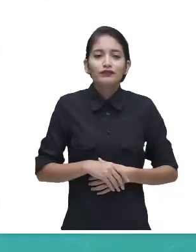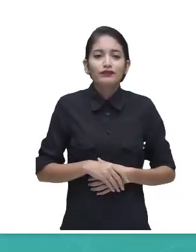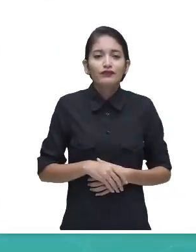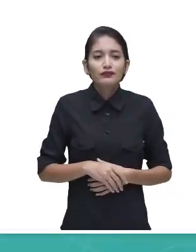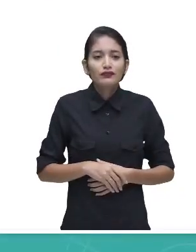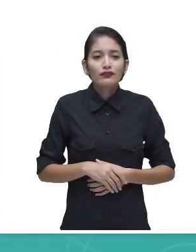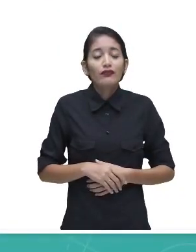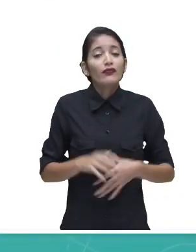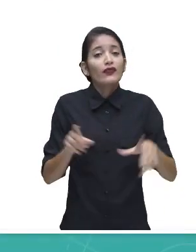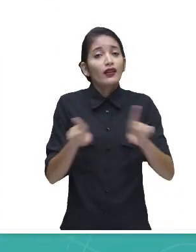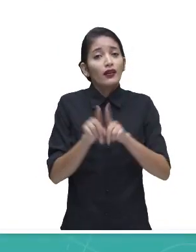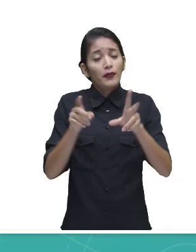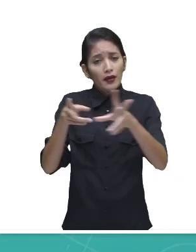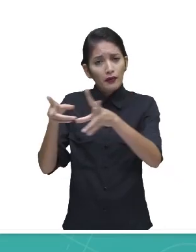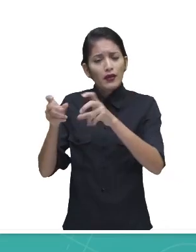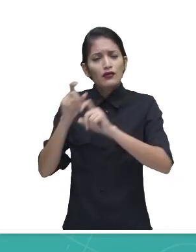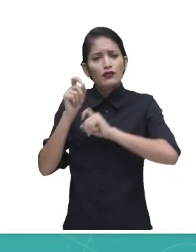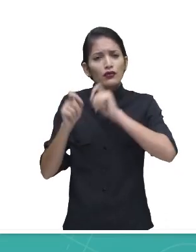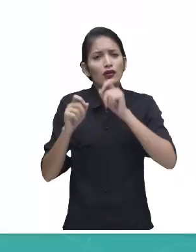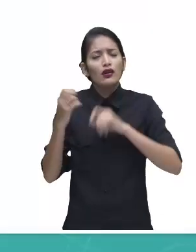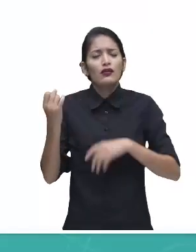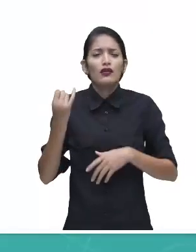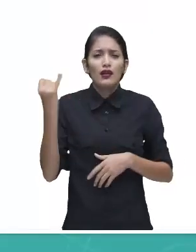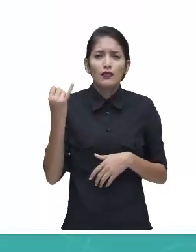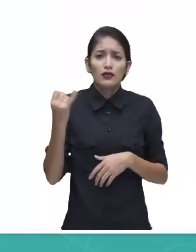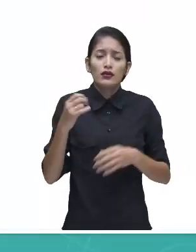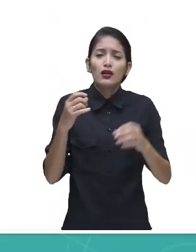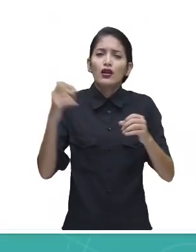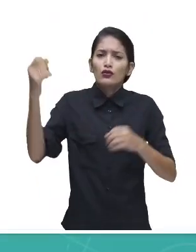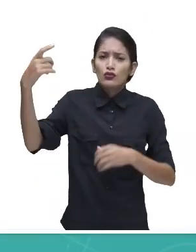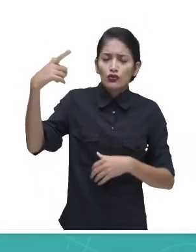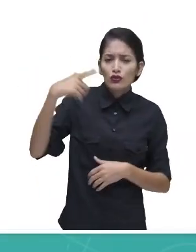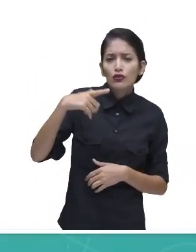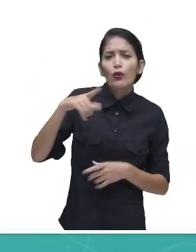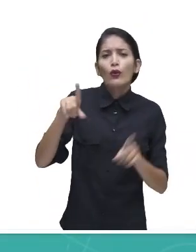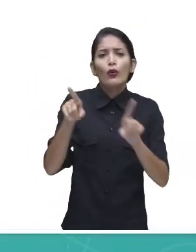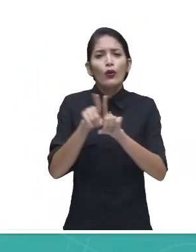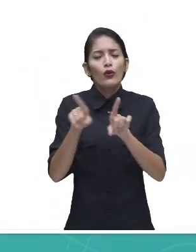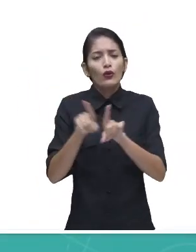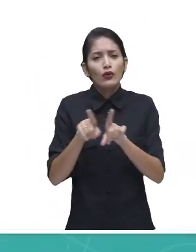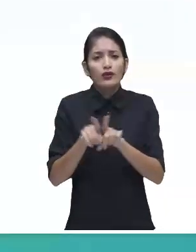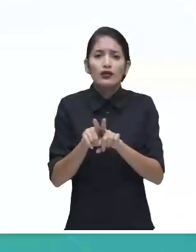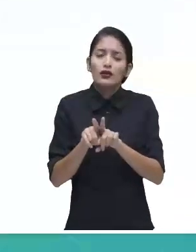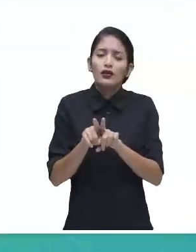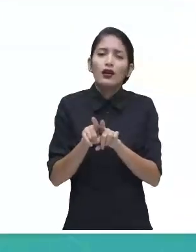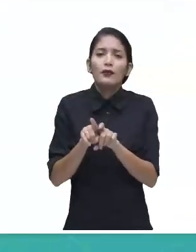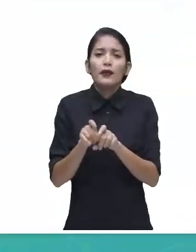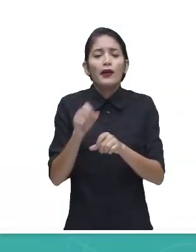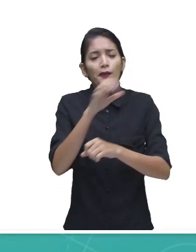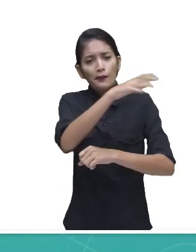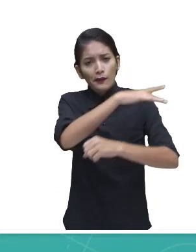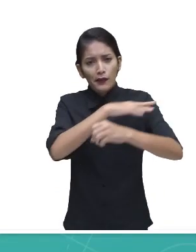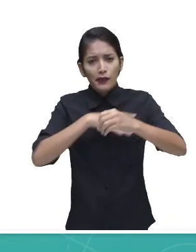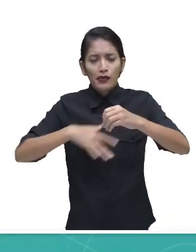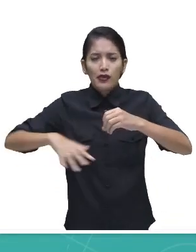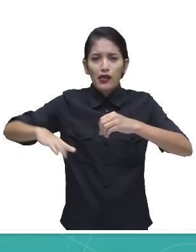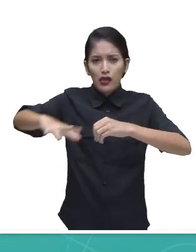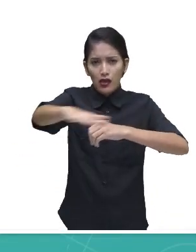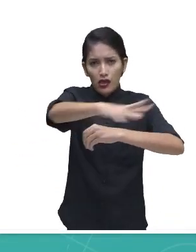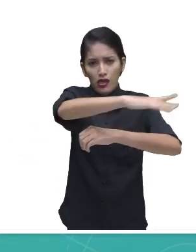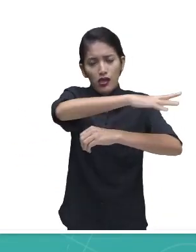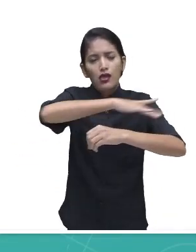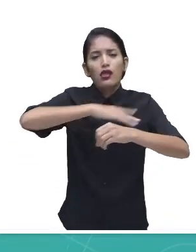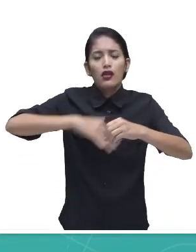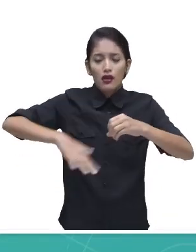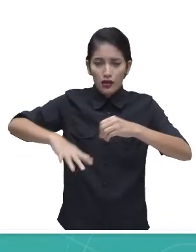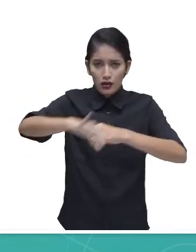Nós vimos também a importância, além do Sol, nós vimos a importância da atmosfera, que é a camada de ar que envolve o nosso